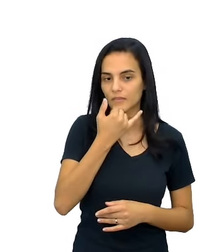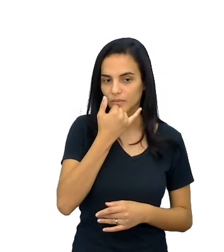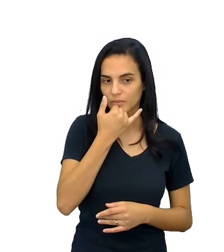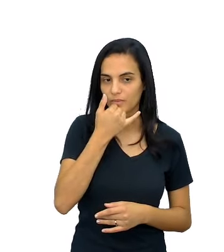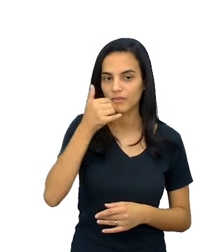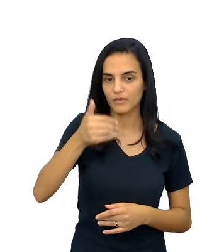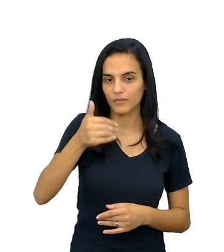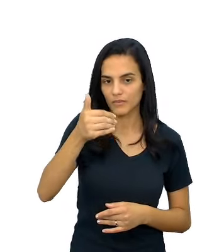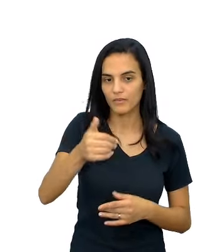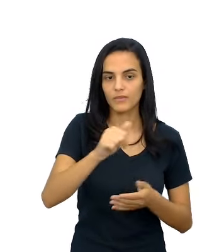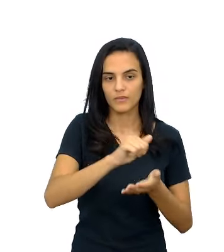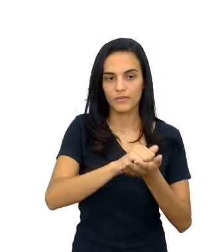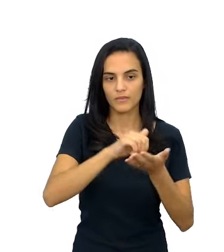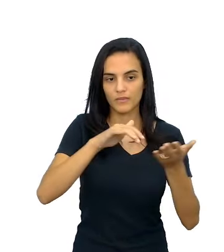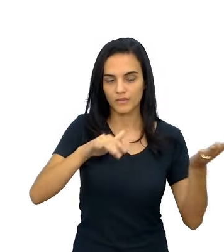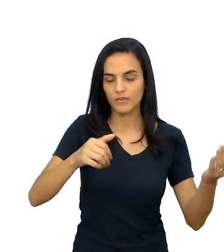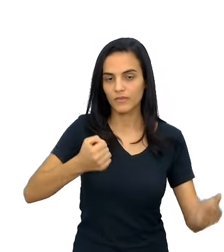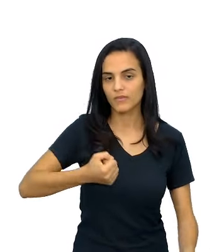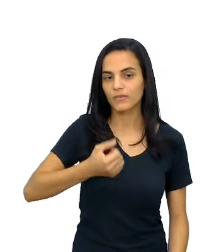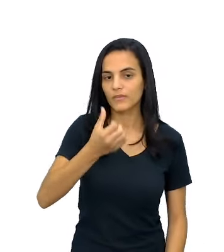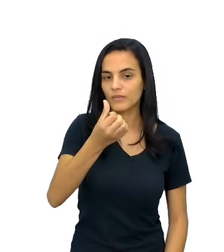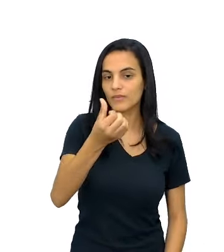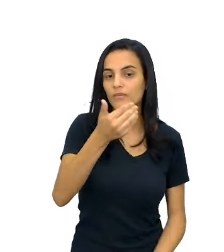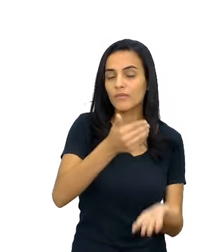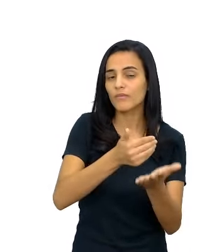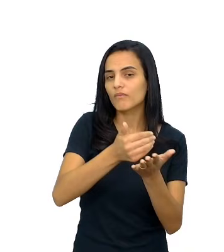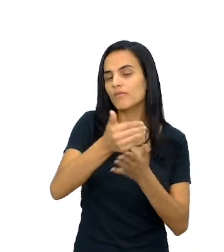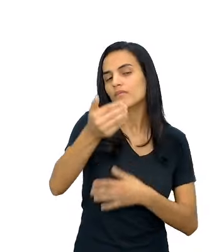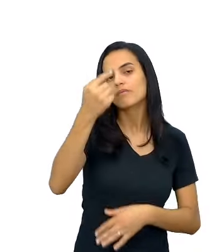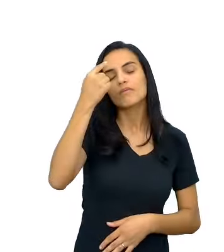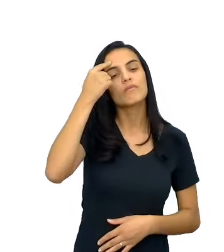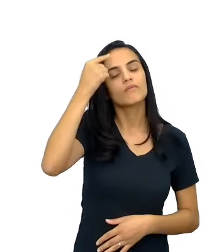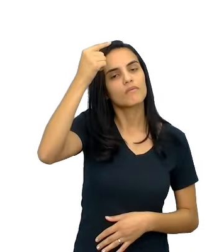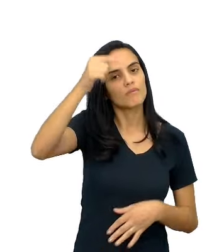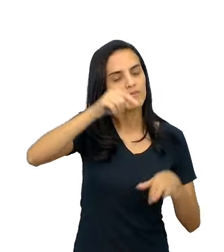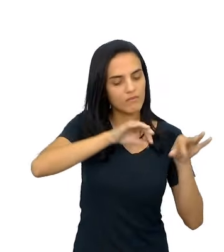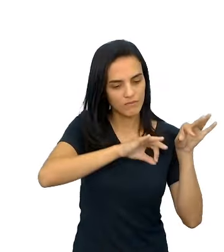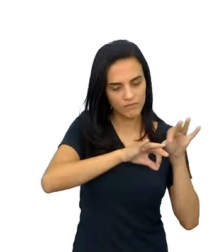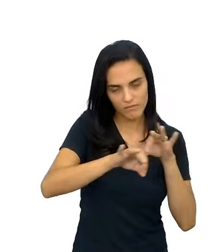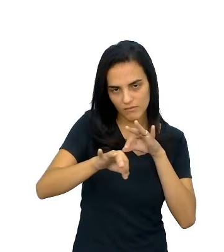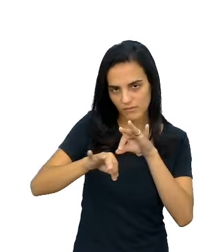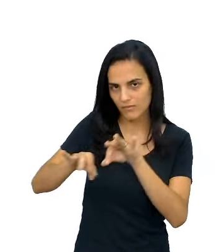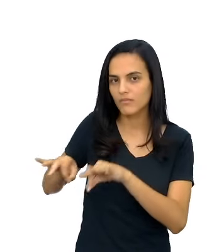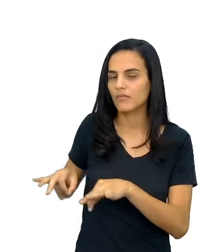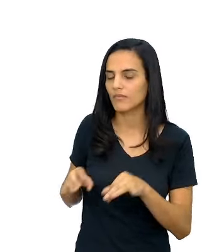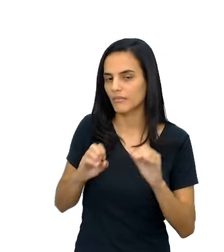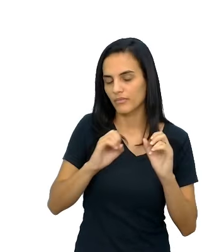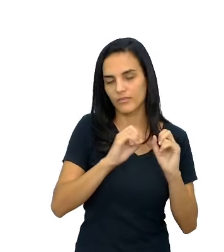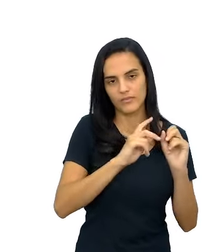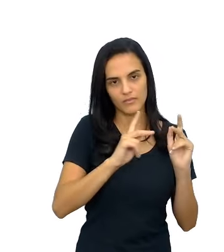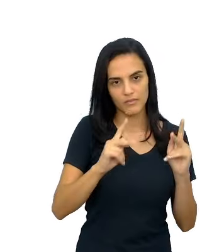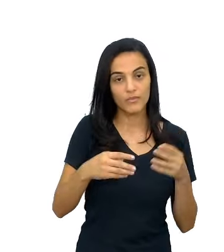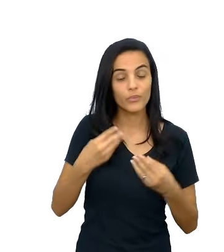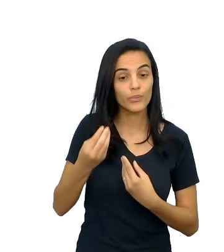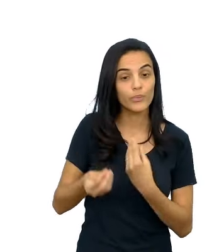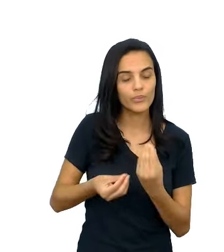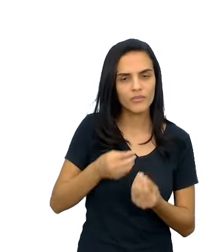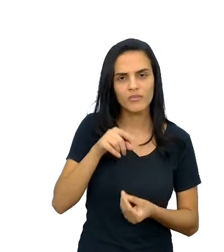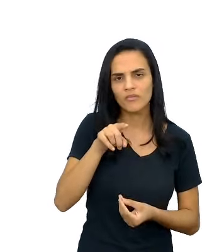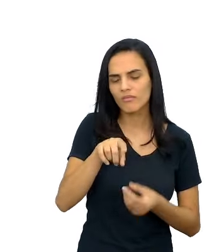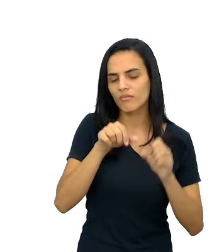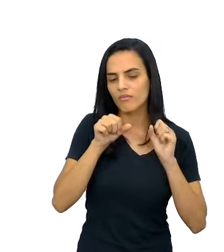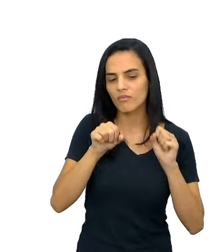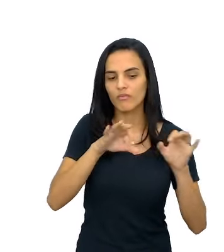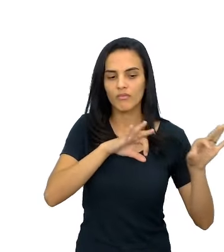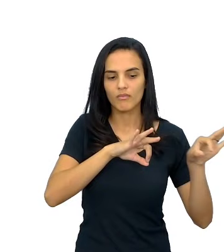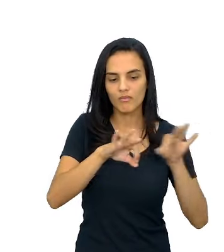sequência de atividade 6, comecem a pensar aí no planejamento dessa sequência, como vocês vão